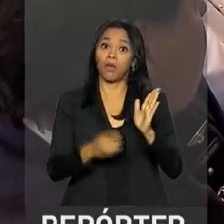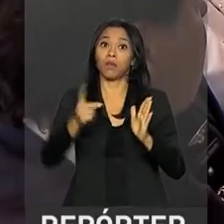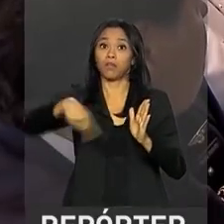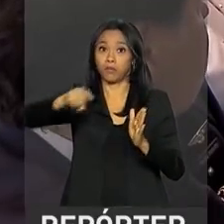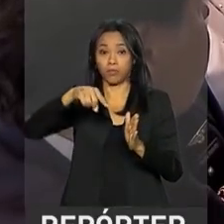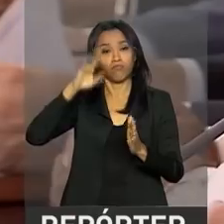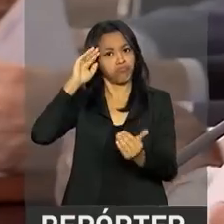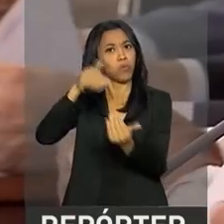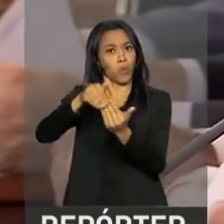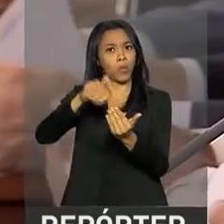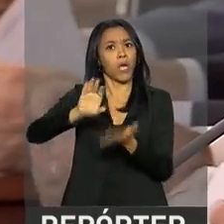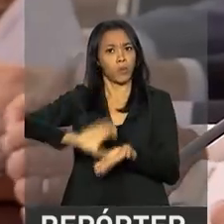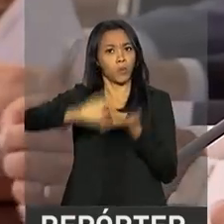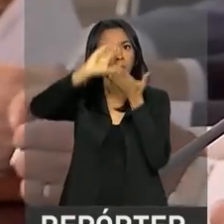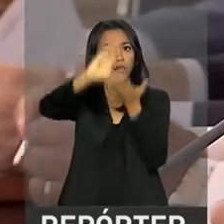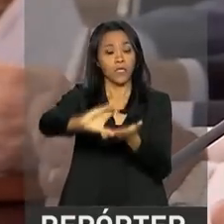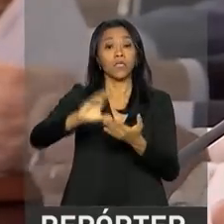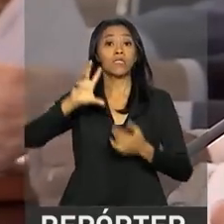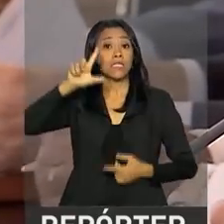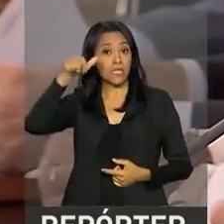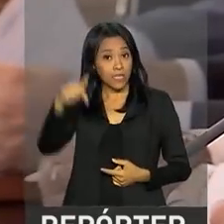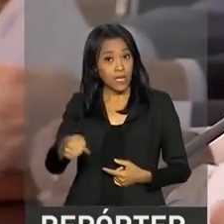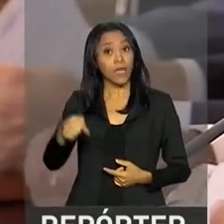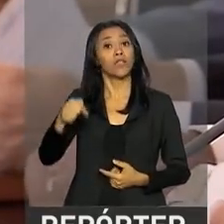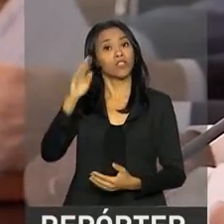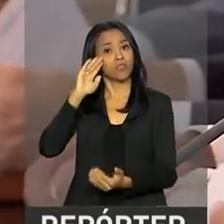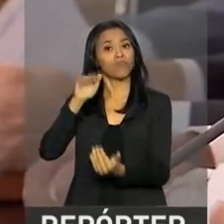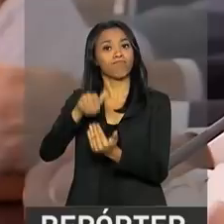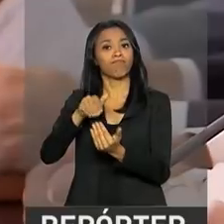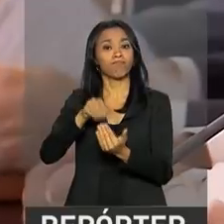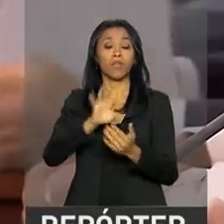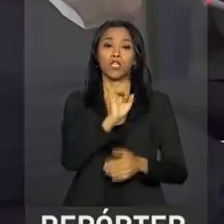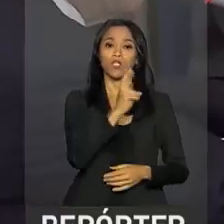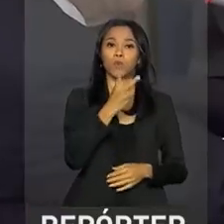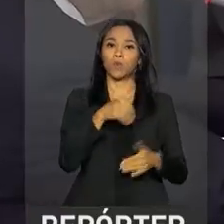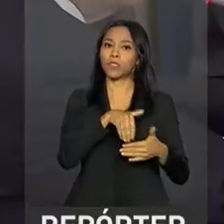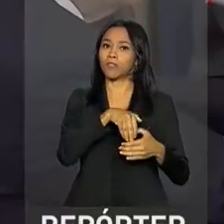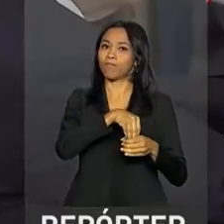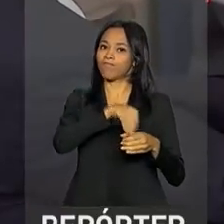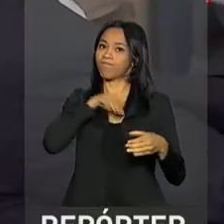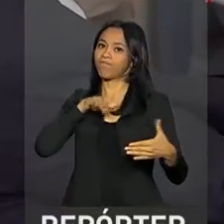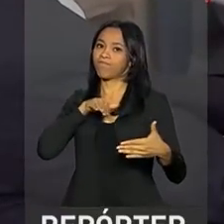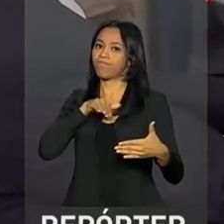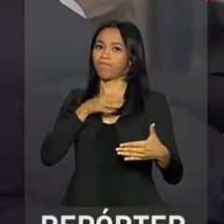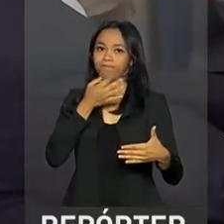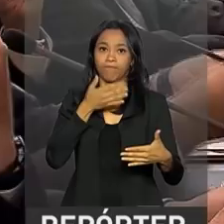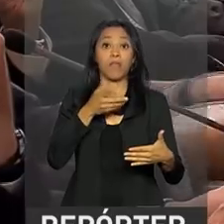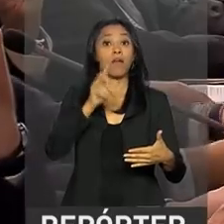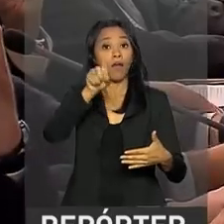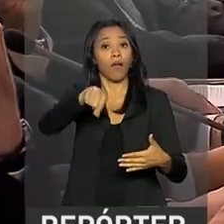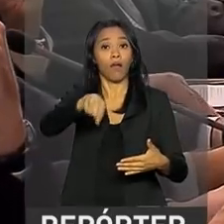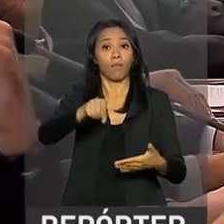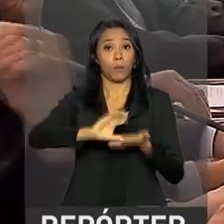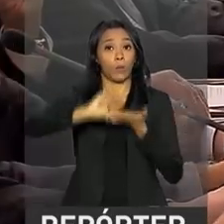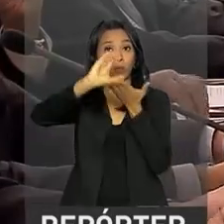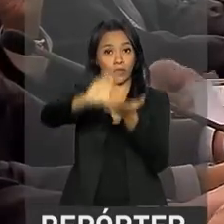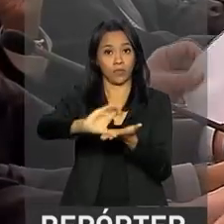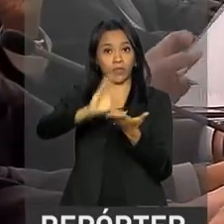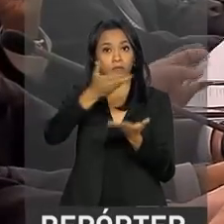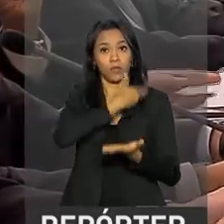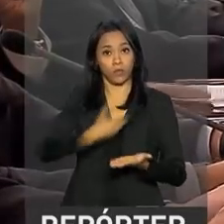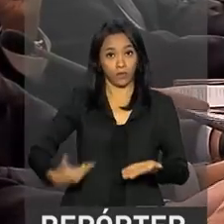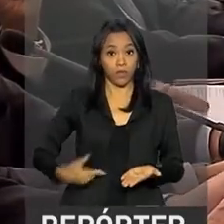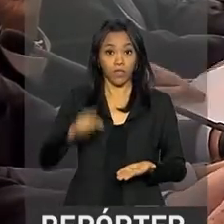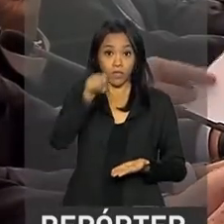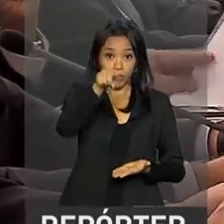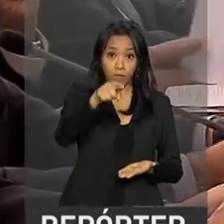de defesa e por sete votos favoráveis e duas abstenções pelo conselho da república os ministros da justiça